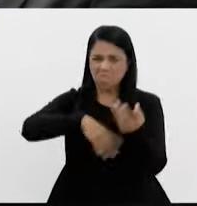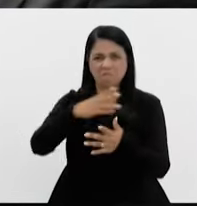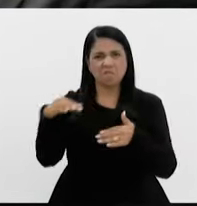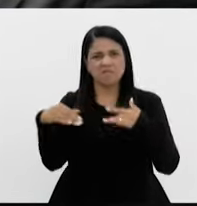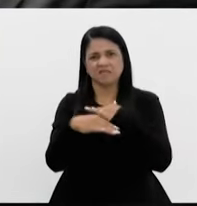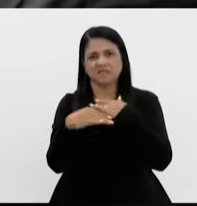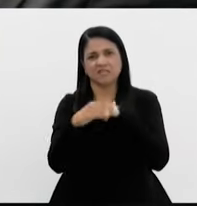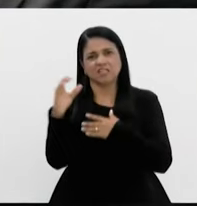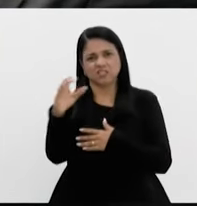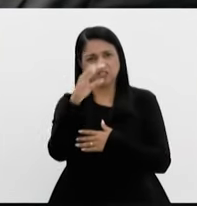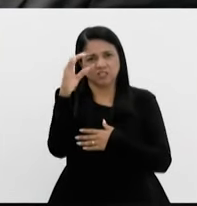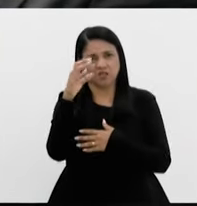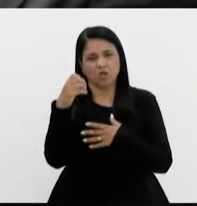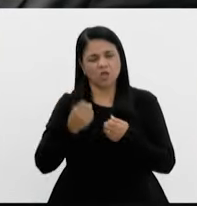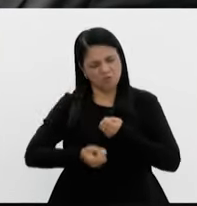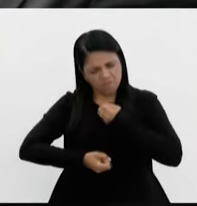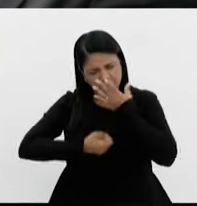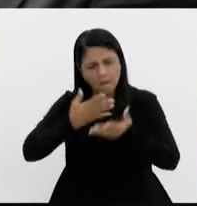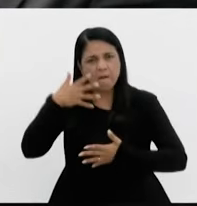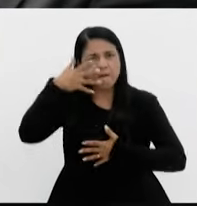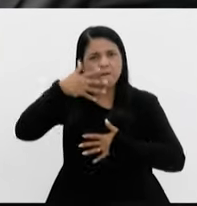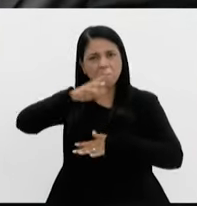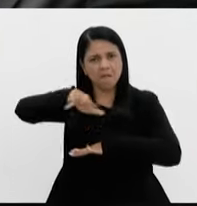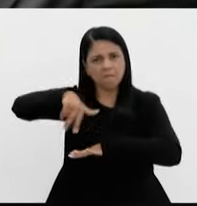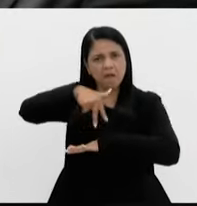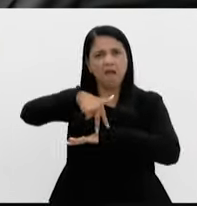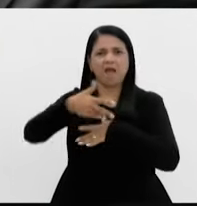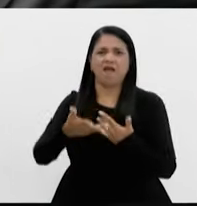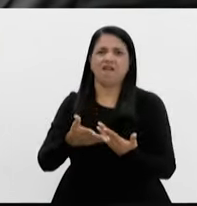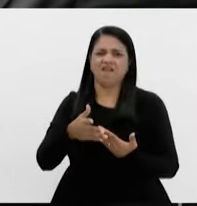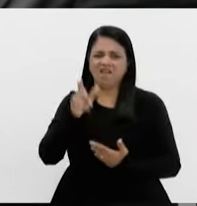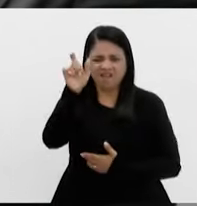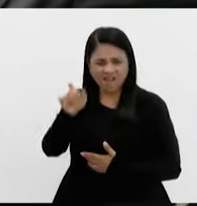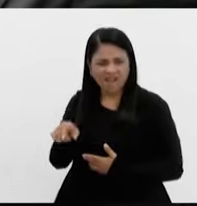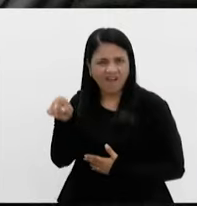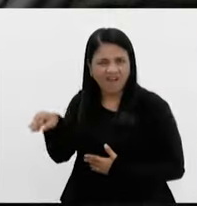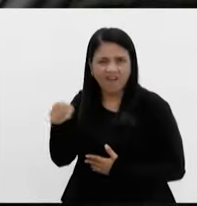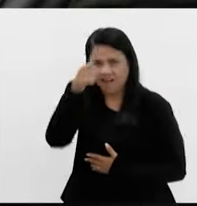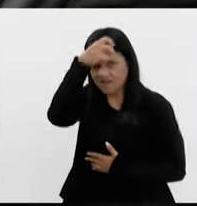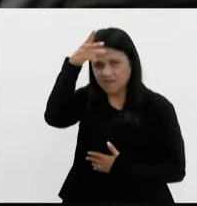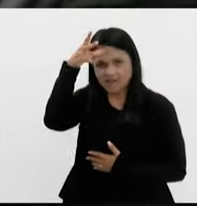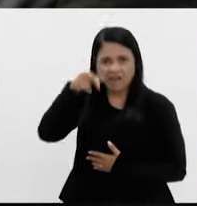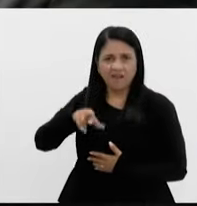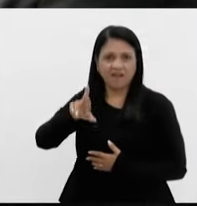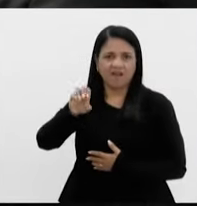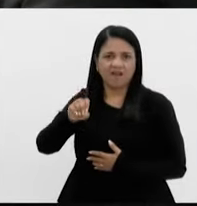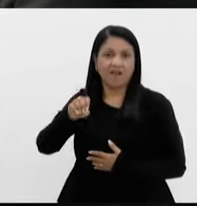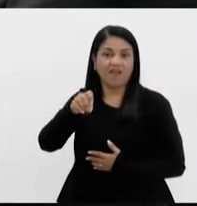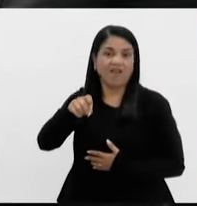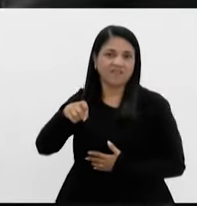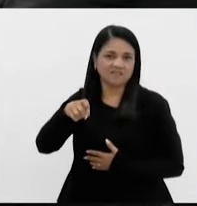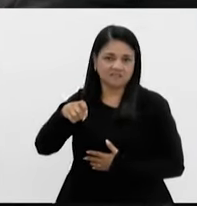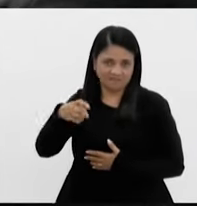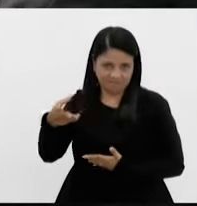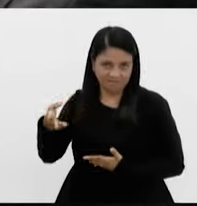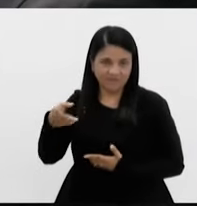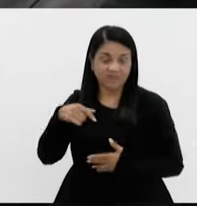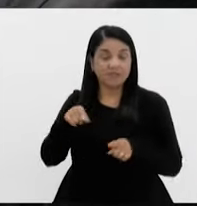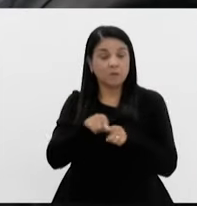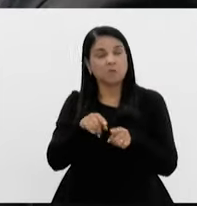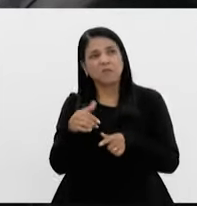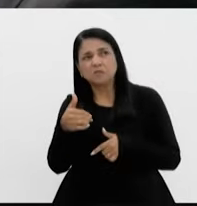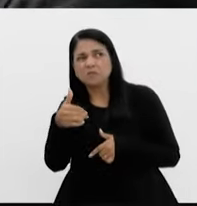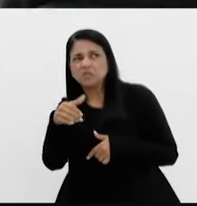refutada essa essa fala torpe desse indivíduo e mais ainda pegou 10 elementos da fação